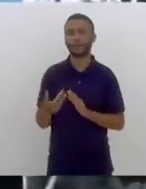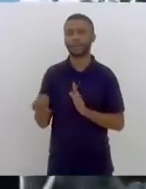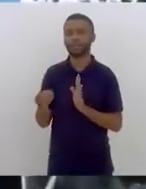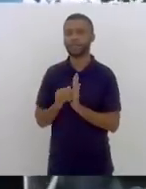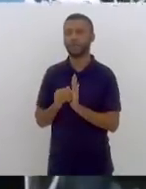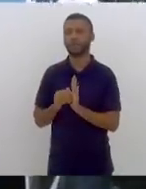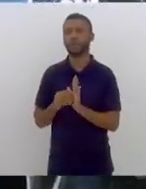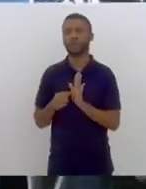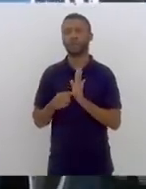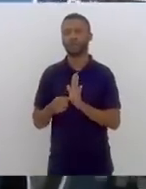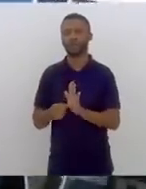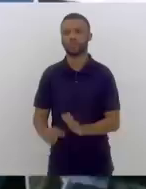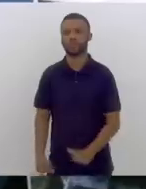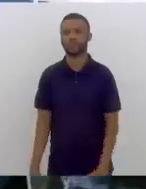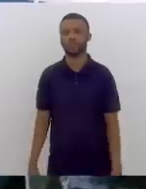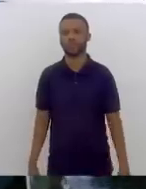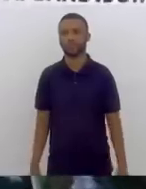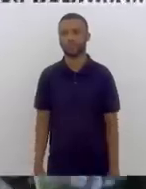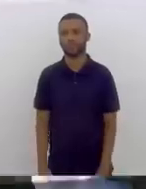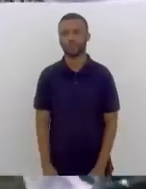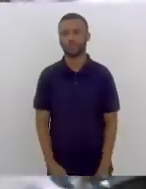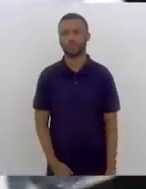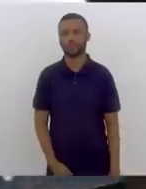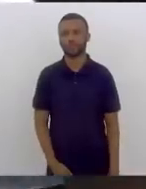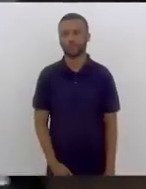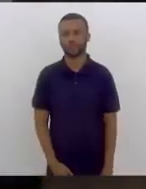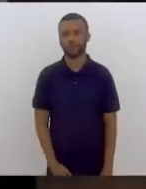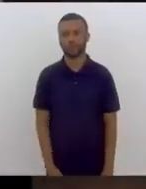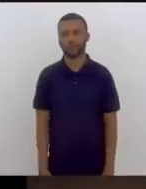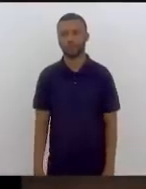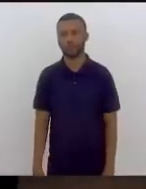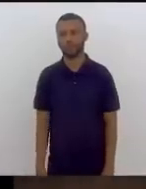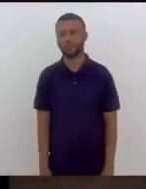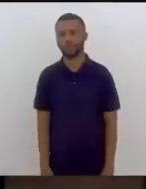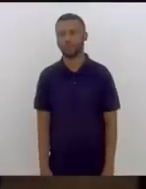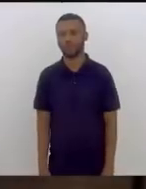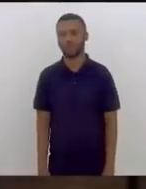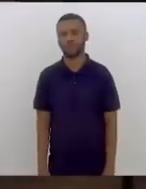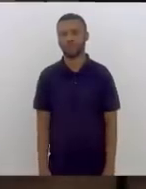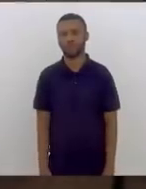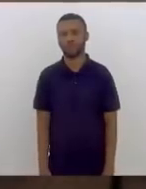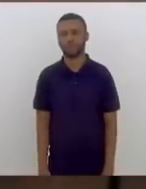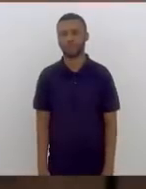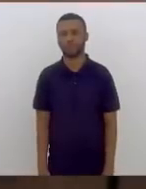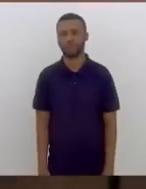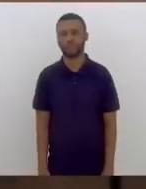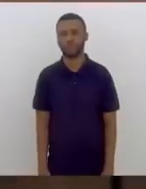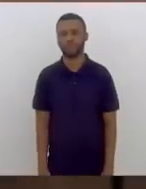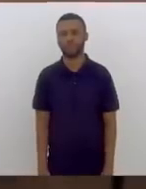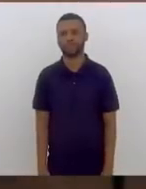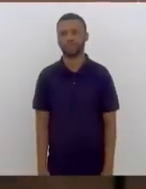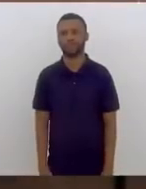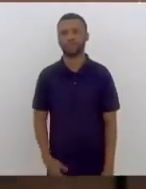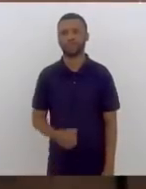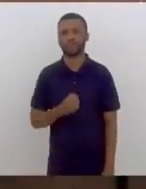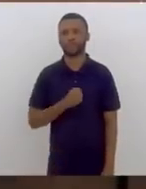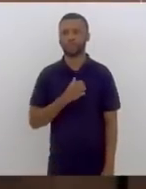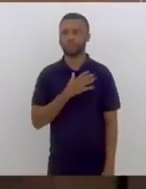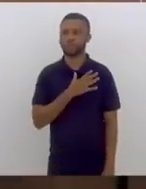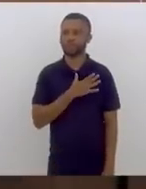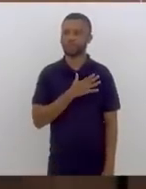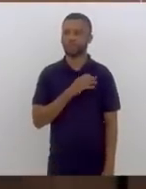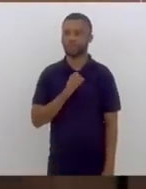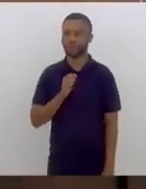boletim Professor quem faz a nota de publicação em boletim é a carpad e a Coronel Sarita falou que quem faz